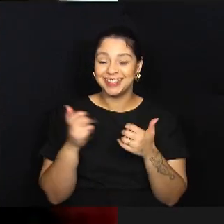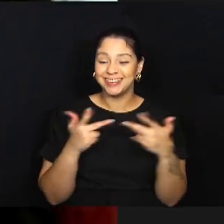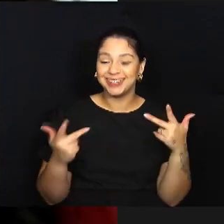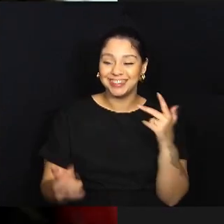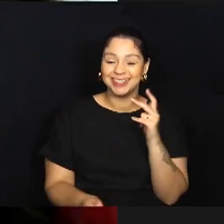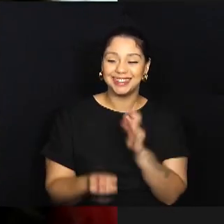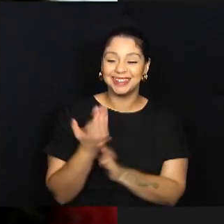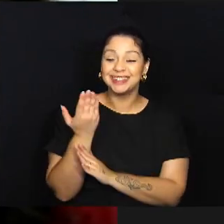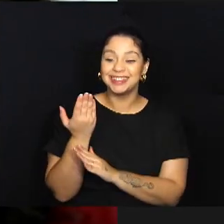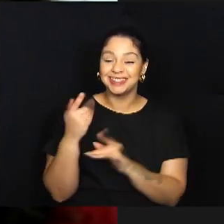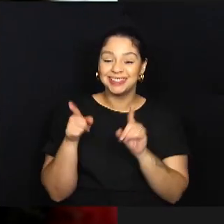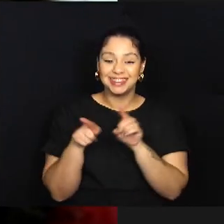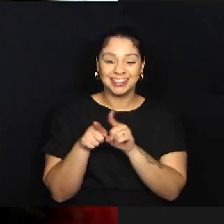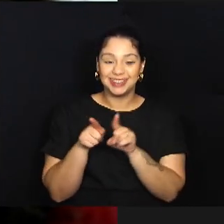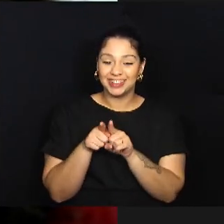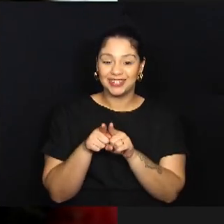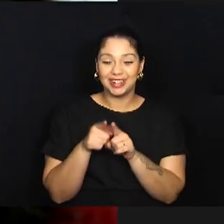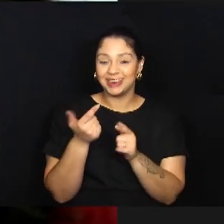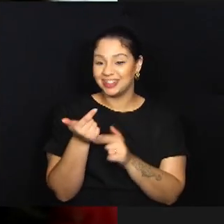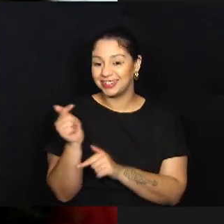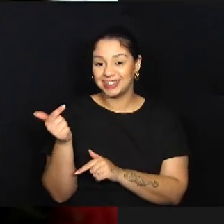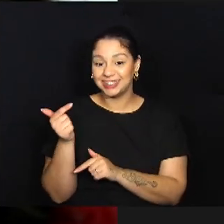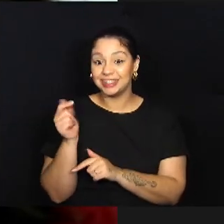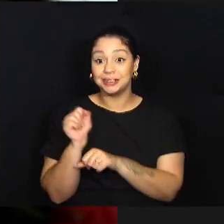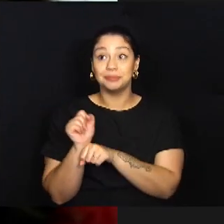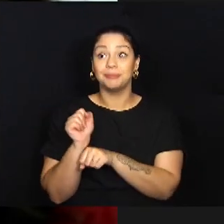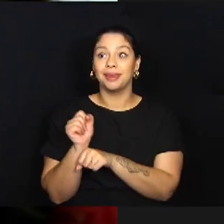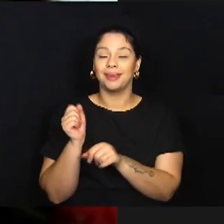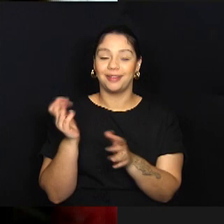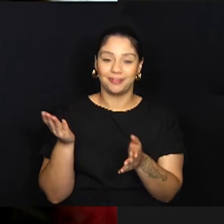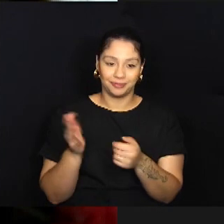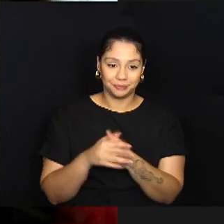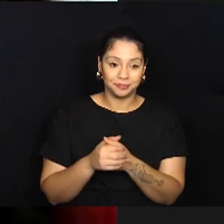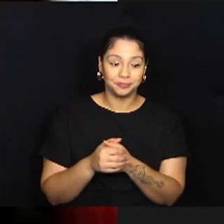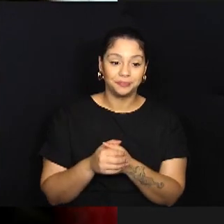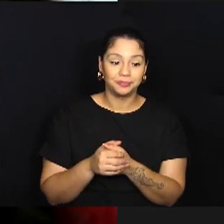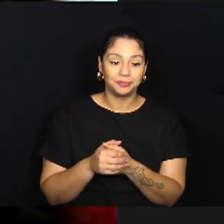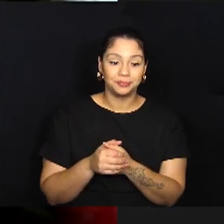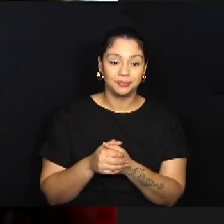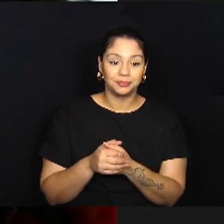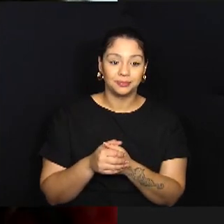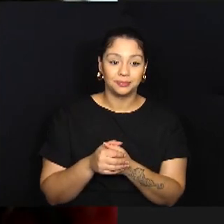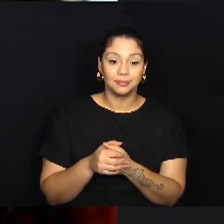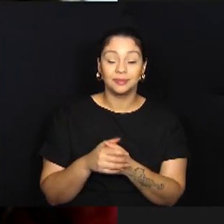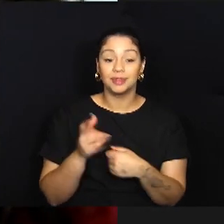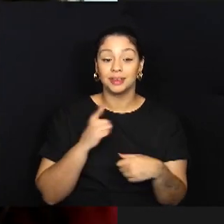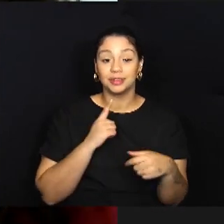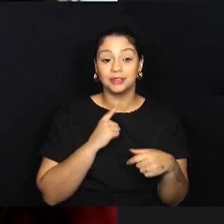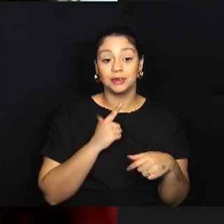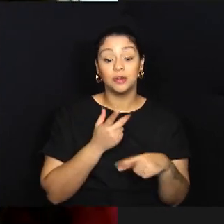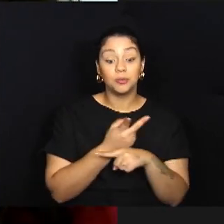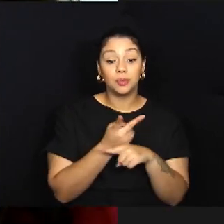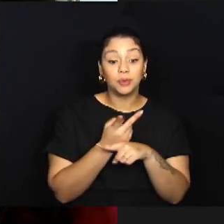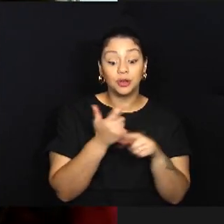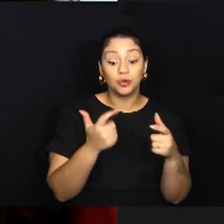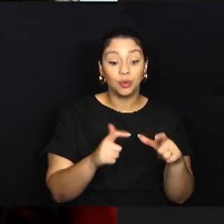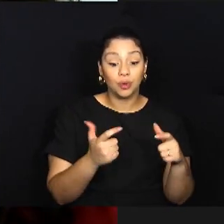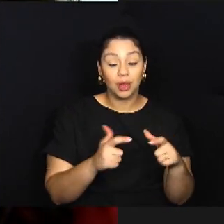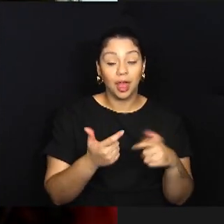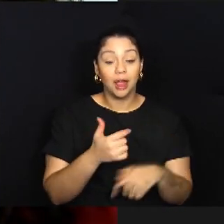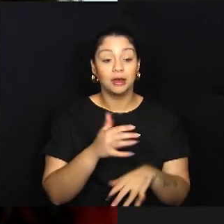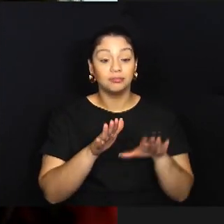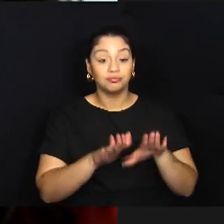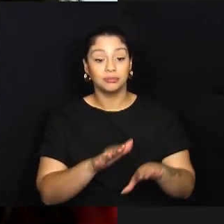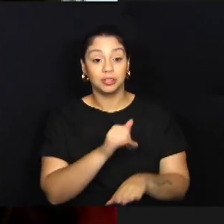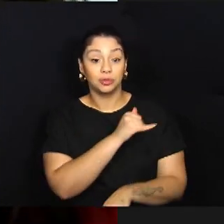acontecem assim, sem a gente esperar. A gente estava procurando um lugar para ficar no Rio, e a gente, como assim, a